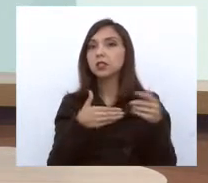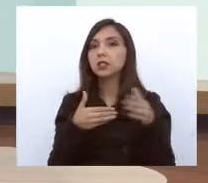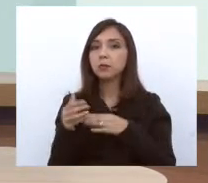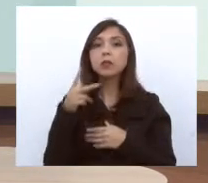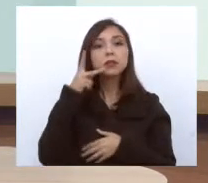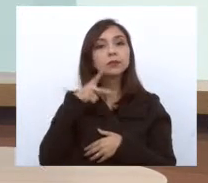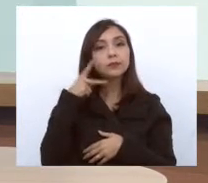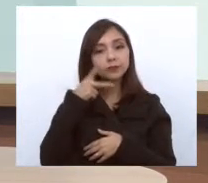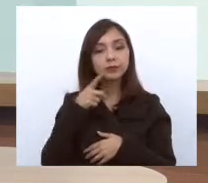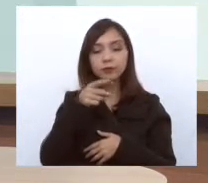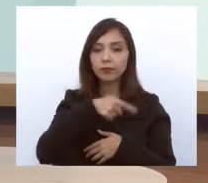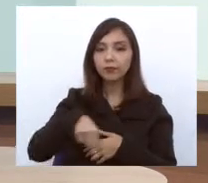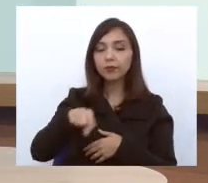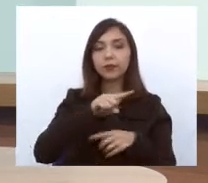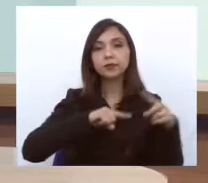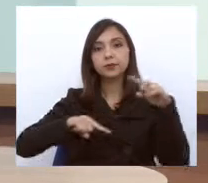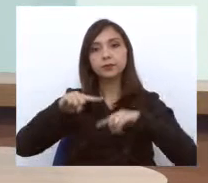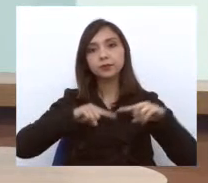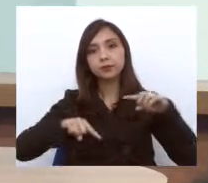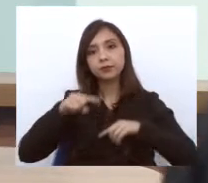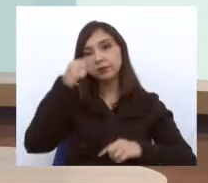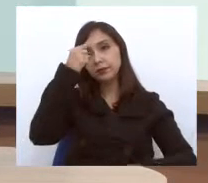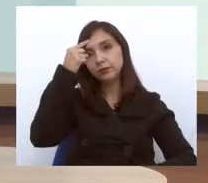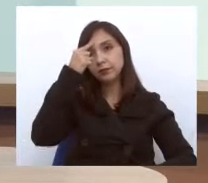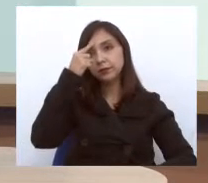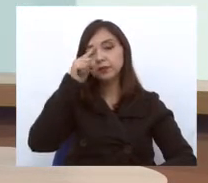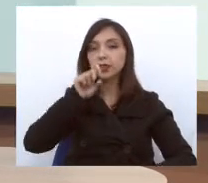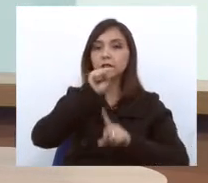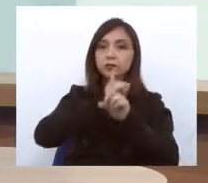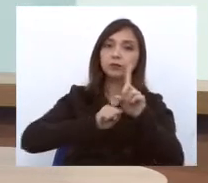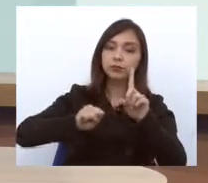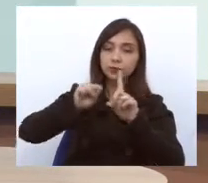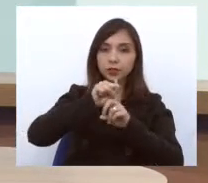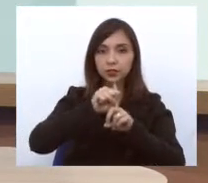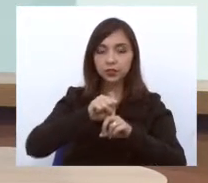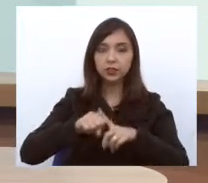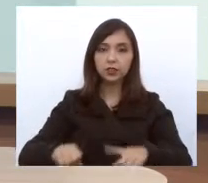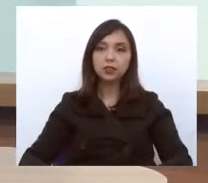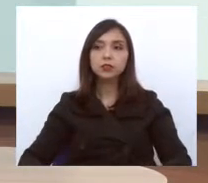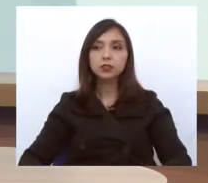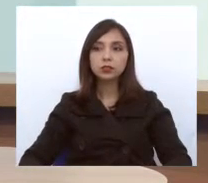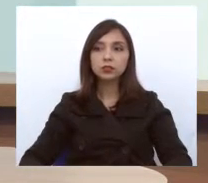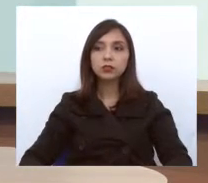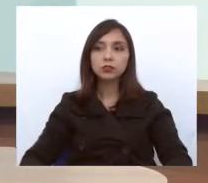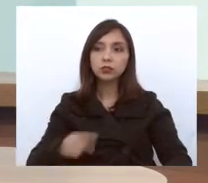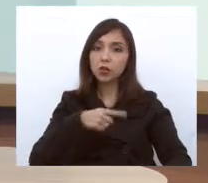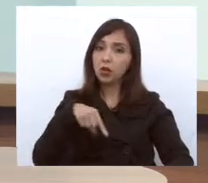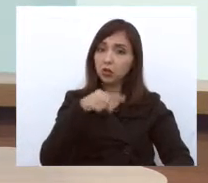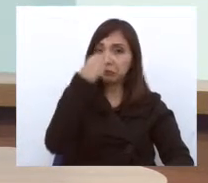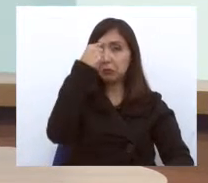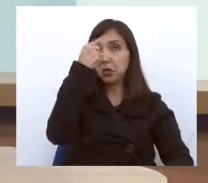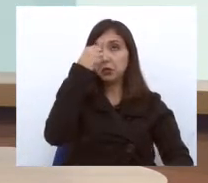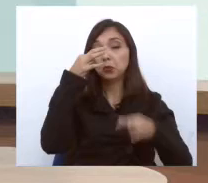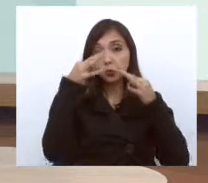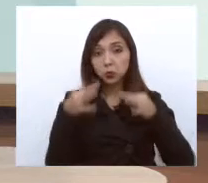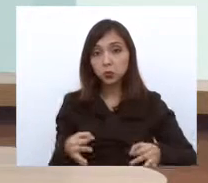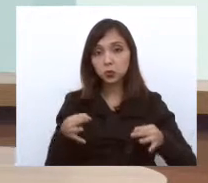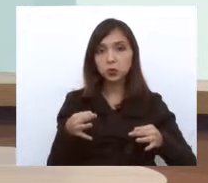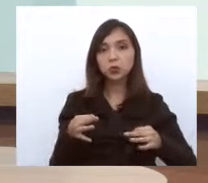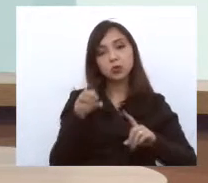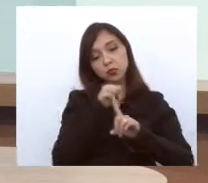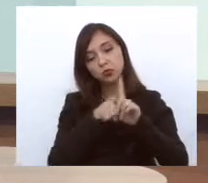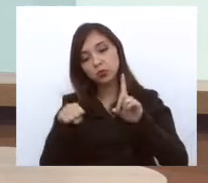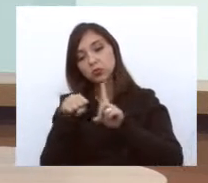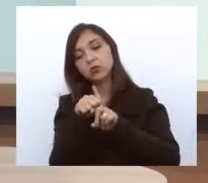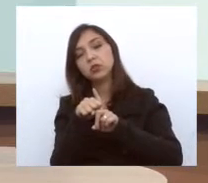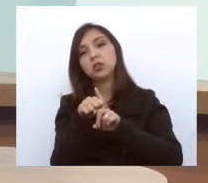partido. Vamos legislar pensando na sociedade. E não dá para pensar numa sociedade justa, numa